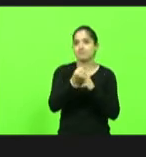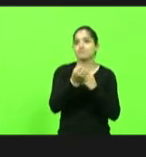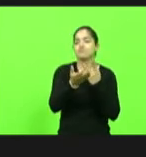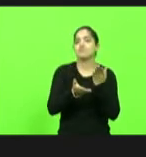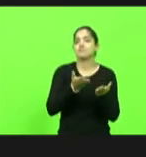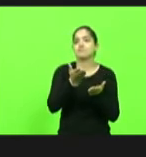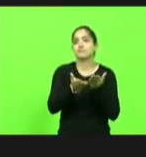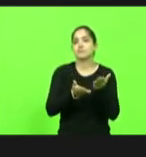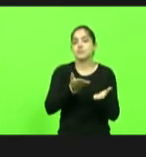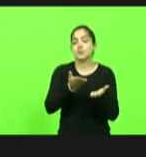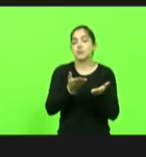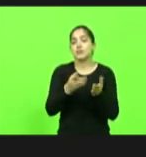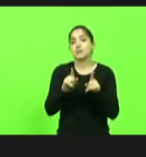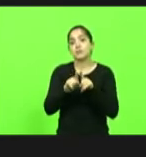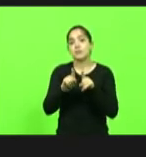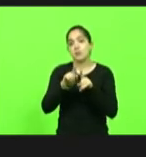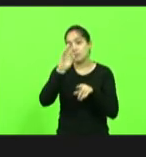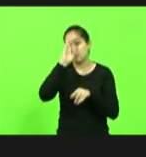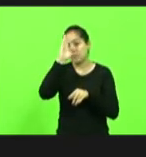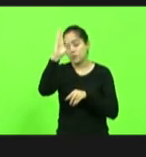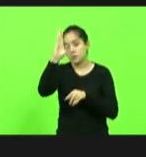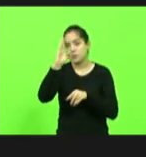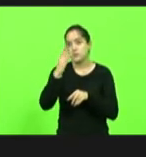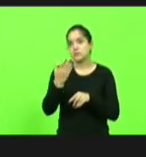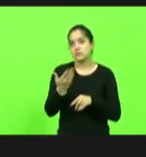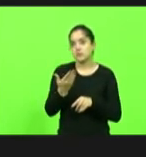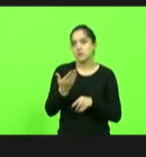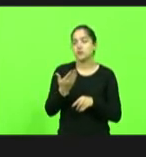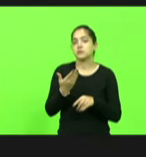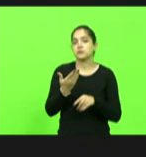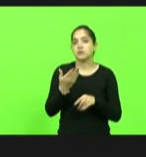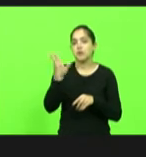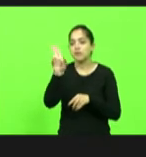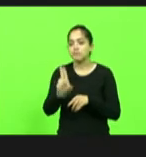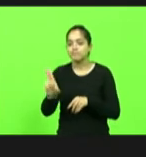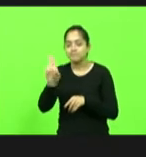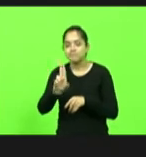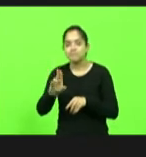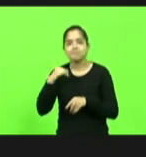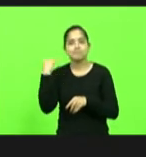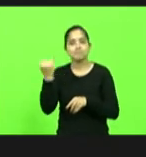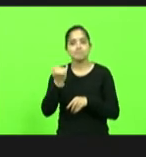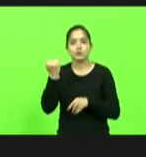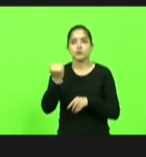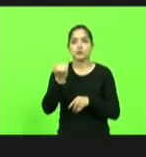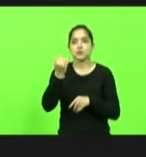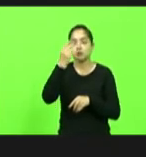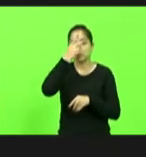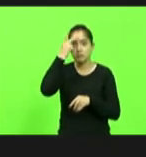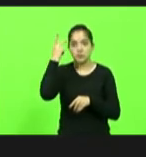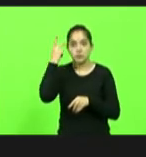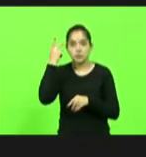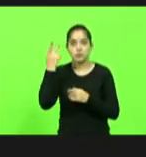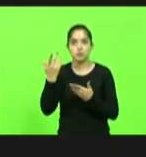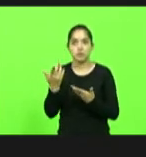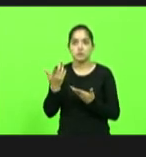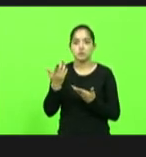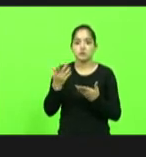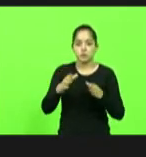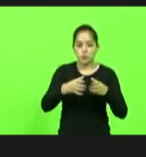né, priorizando os usuários tão importantes como os